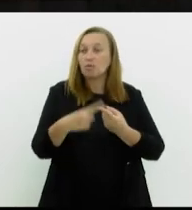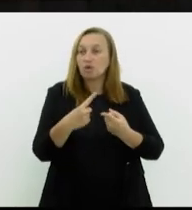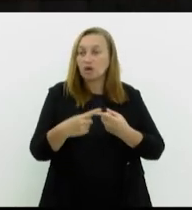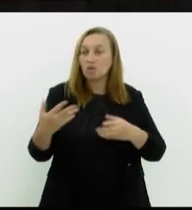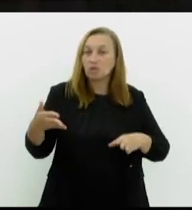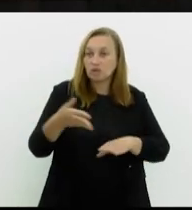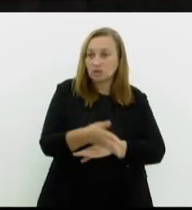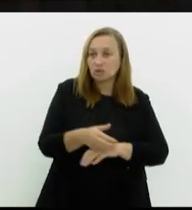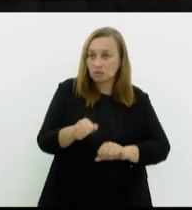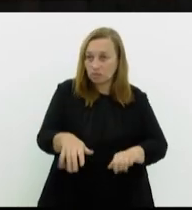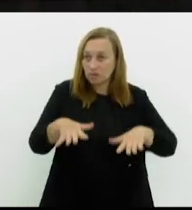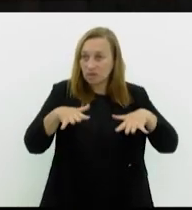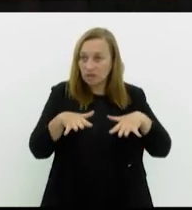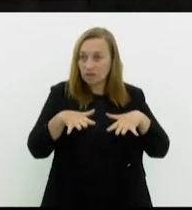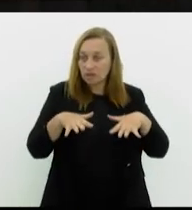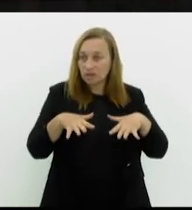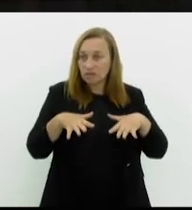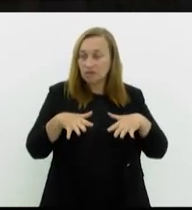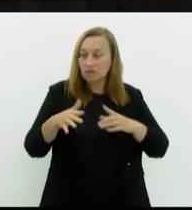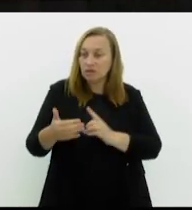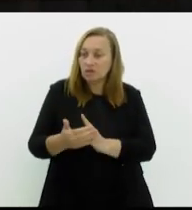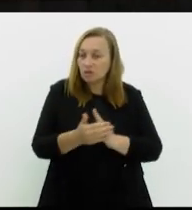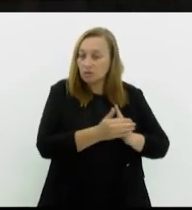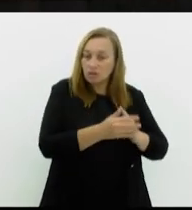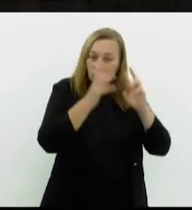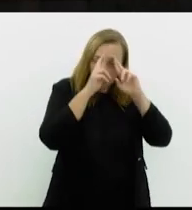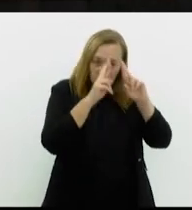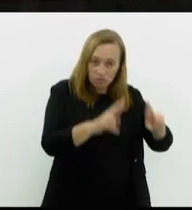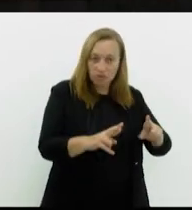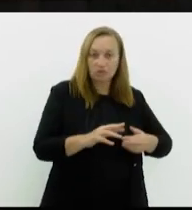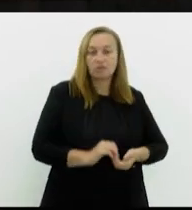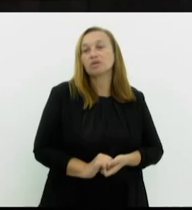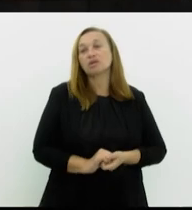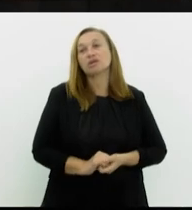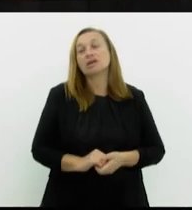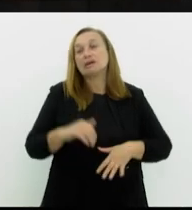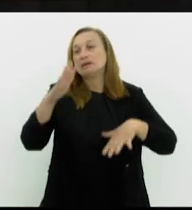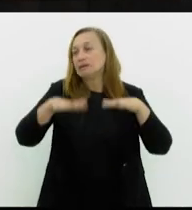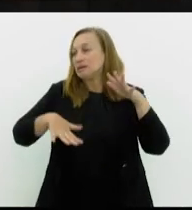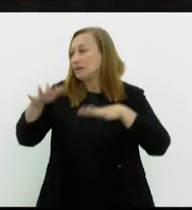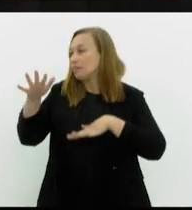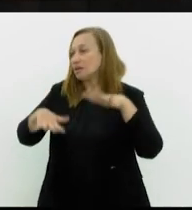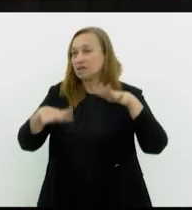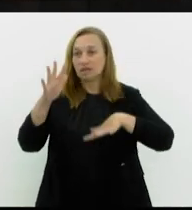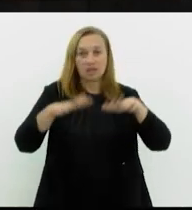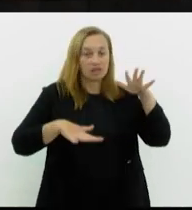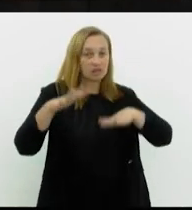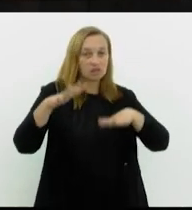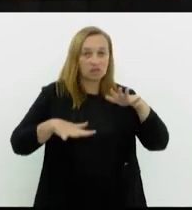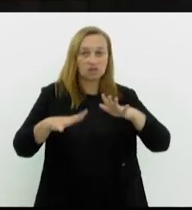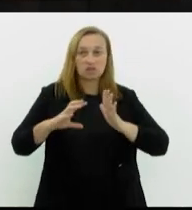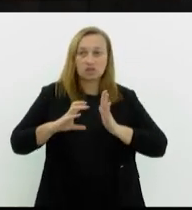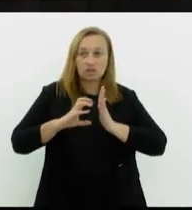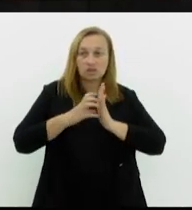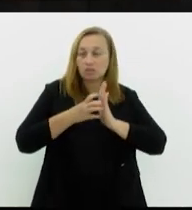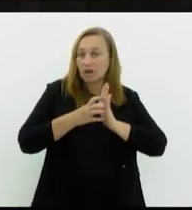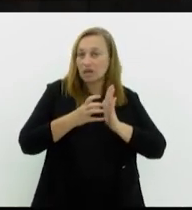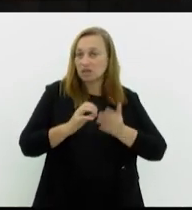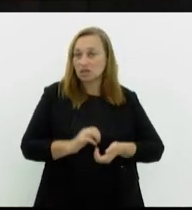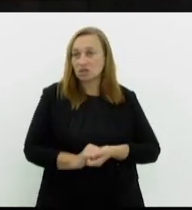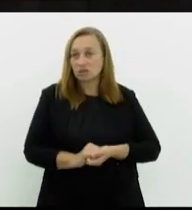nesse plenário, foi acolhido com respeito, independente de partido,